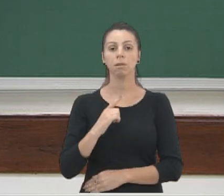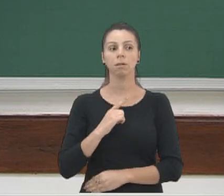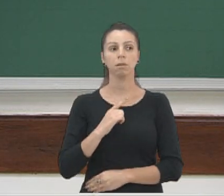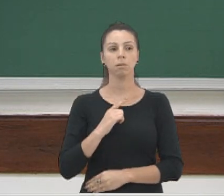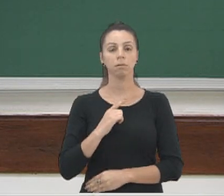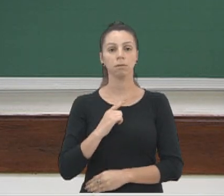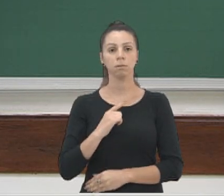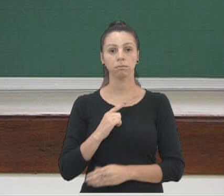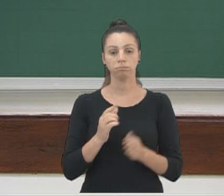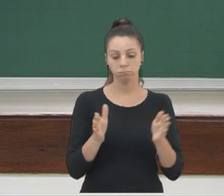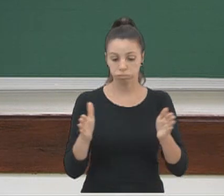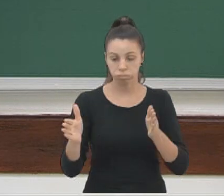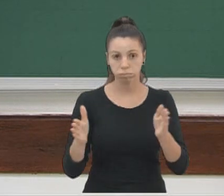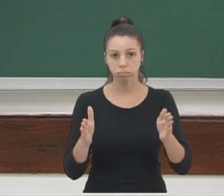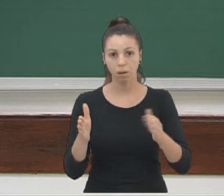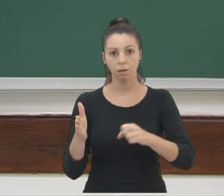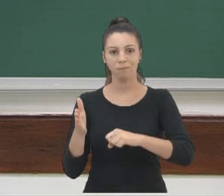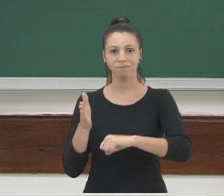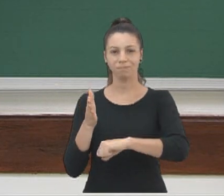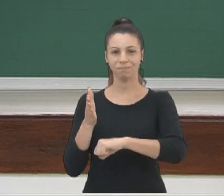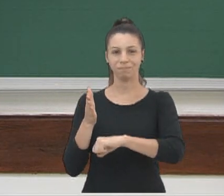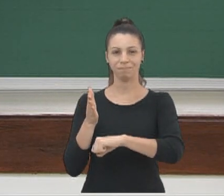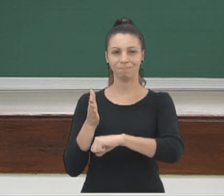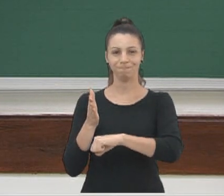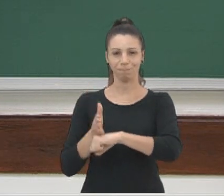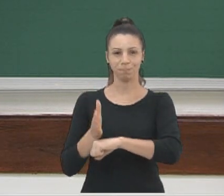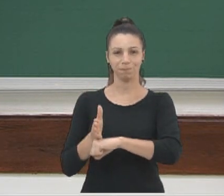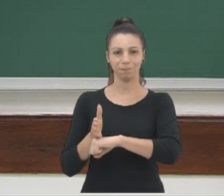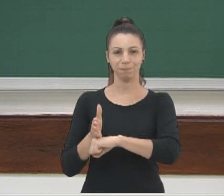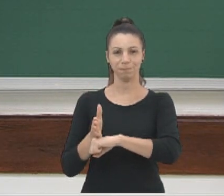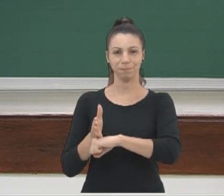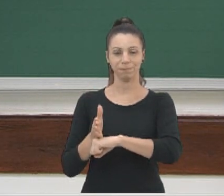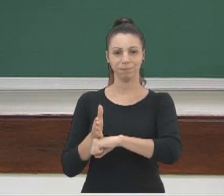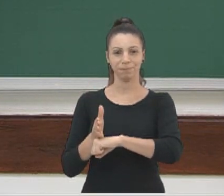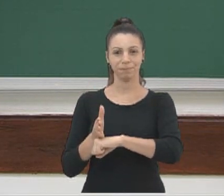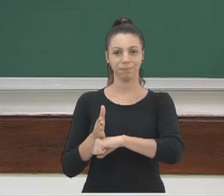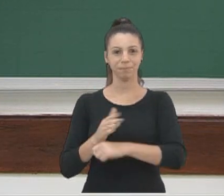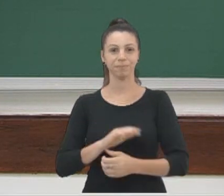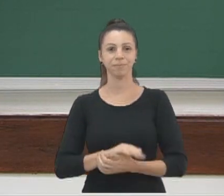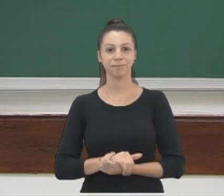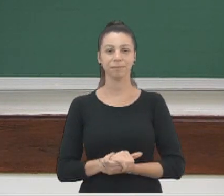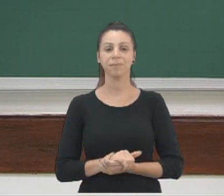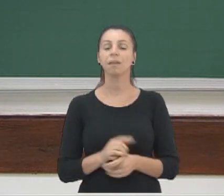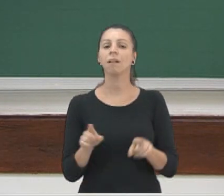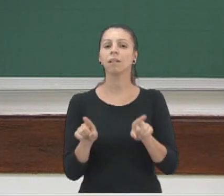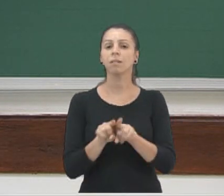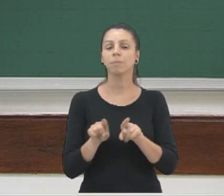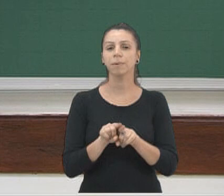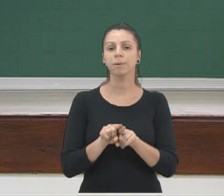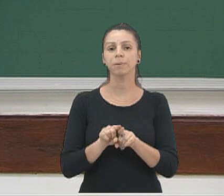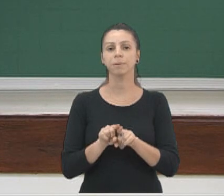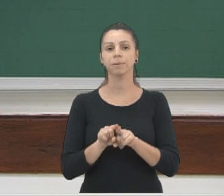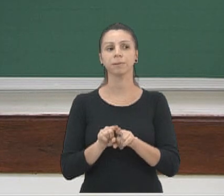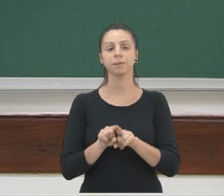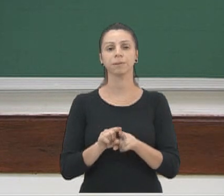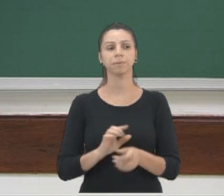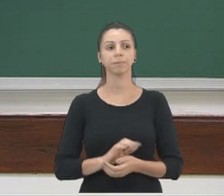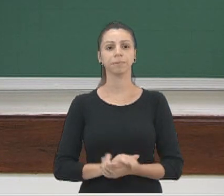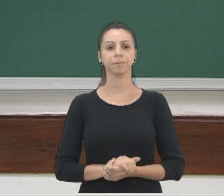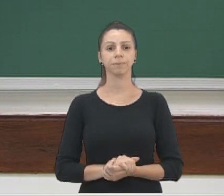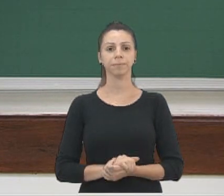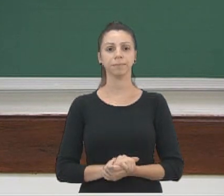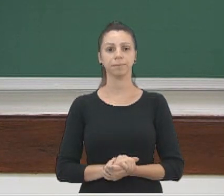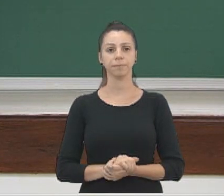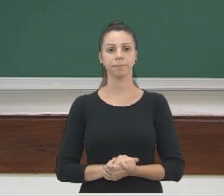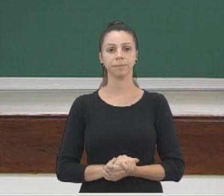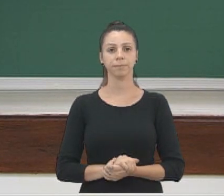ao período do modernismo, né, a terceira fase, e ela tem, eu quero trazer para você a ideia